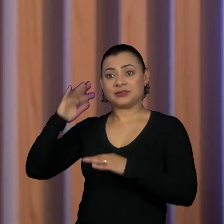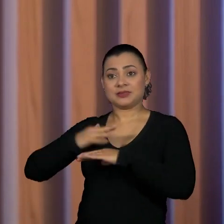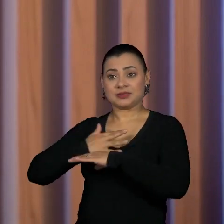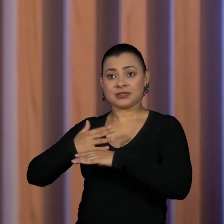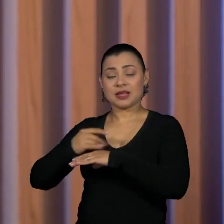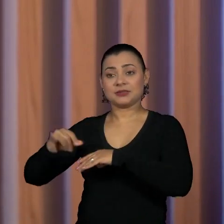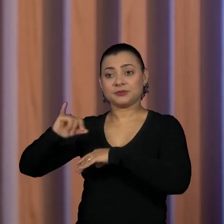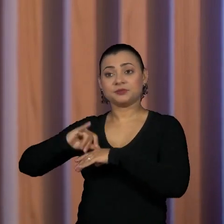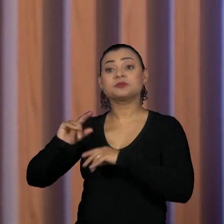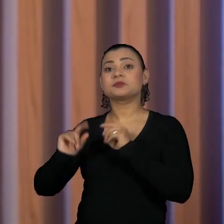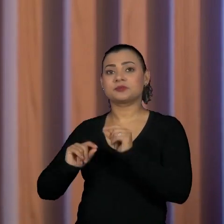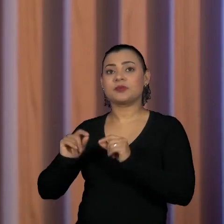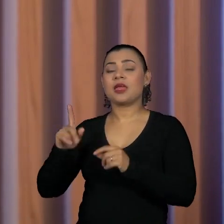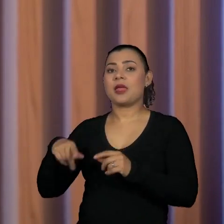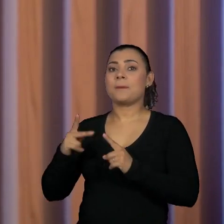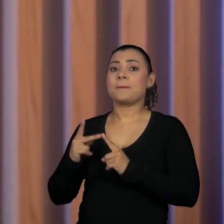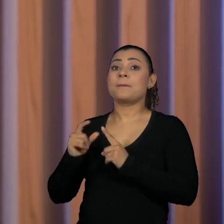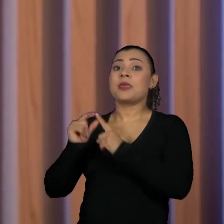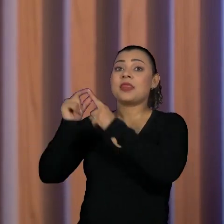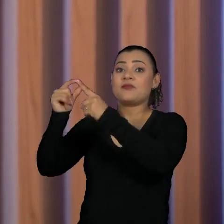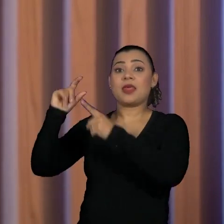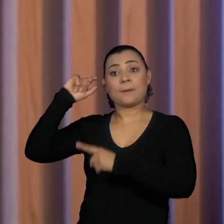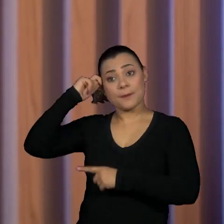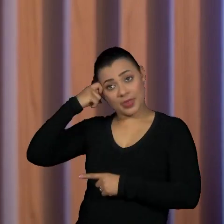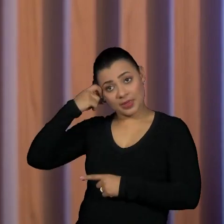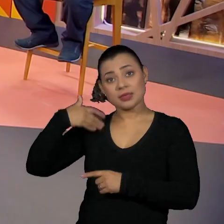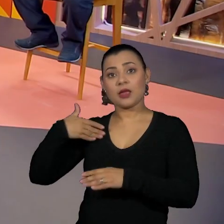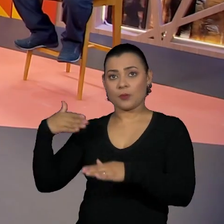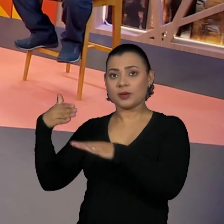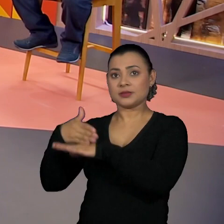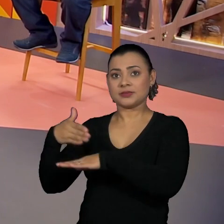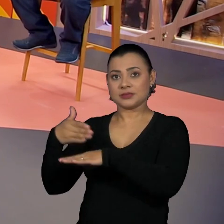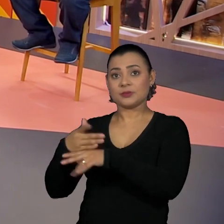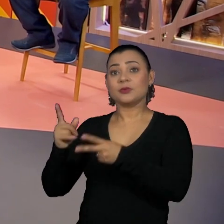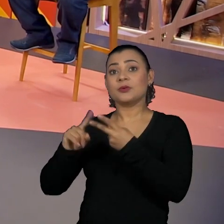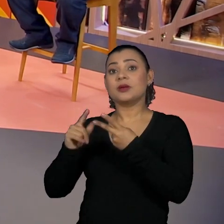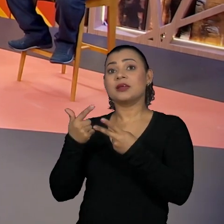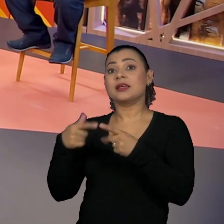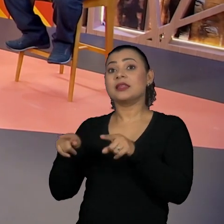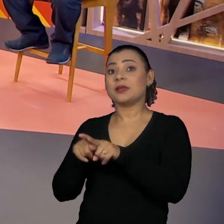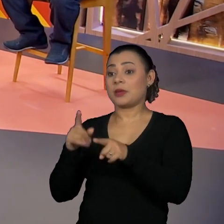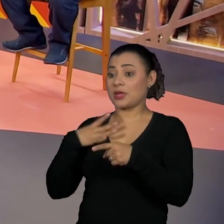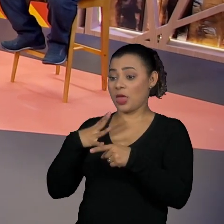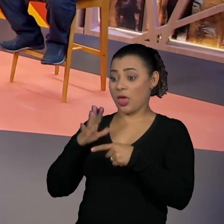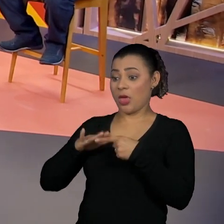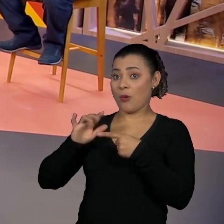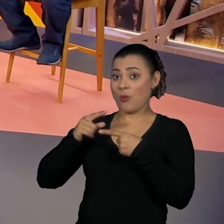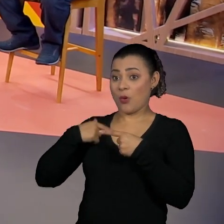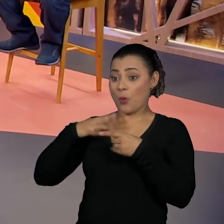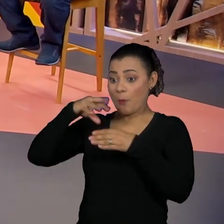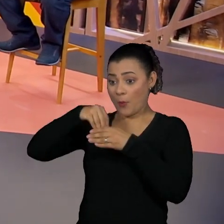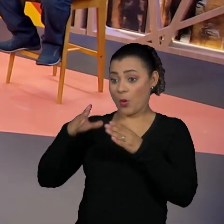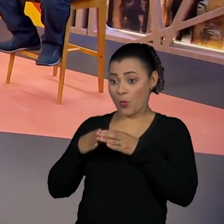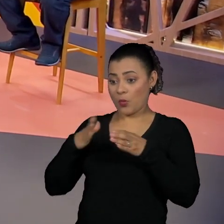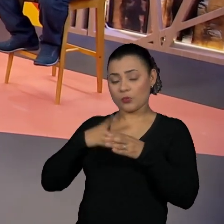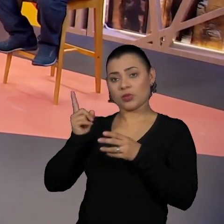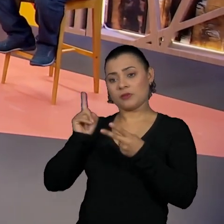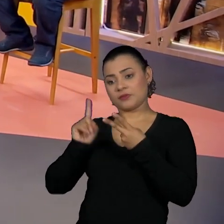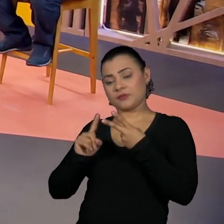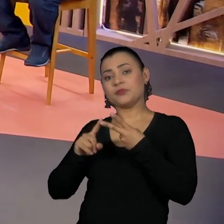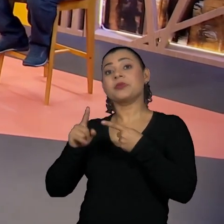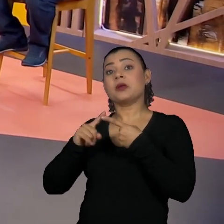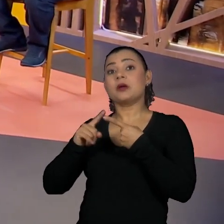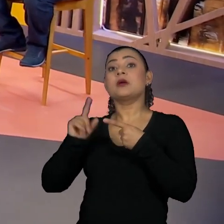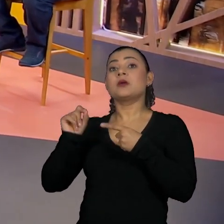que é o coletivo Periferia Preta, o qual faço parte, mas prometo falar o outro, que é para não falar que estou só puxando para o meu lado. Mas o coletivo Periferia